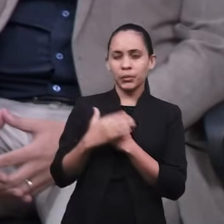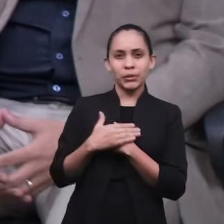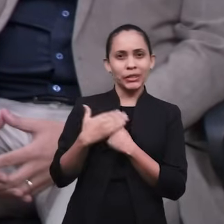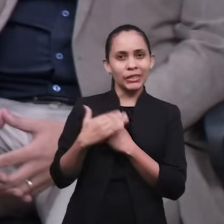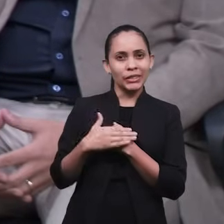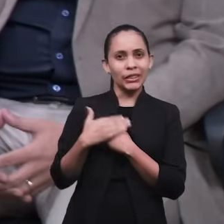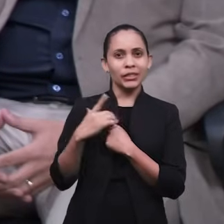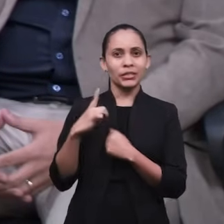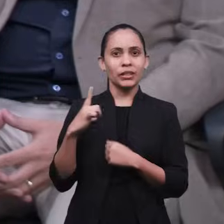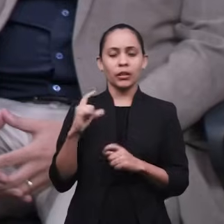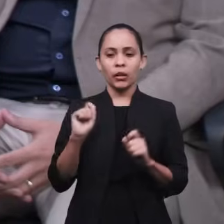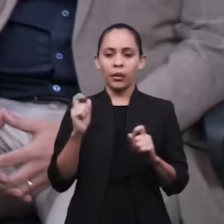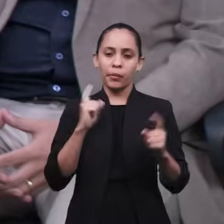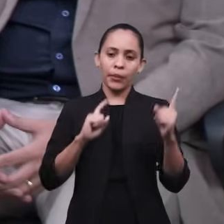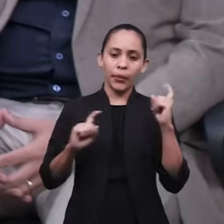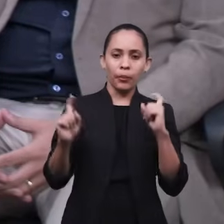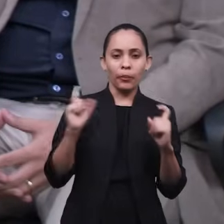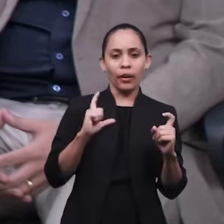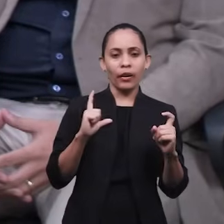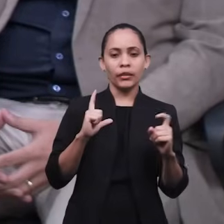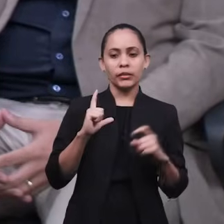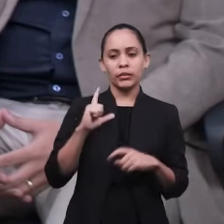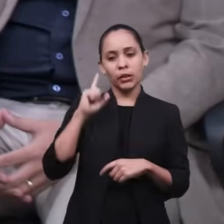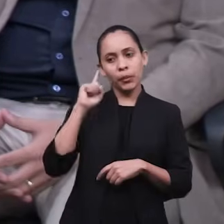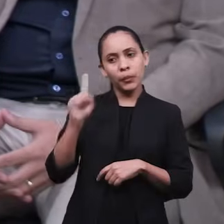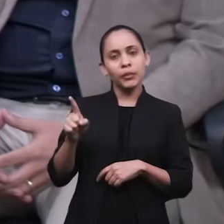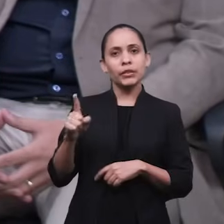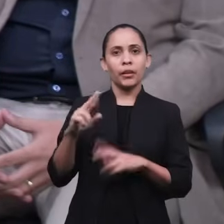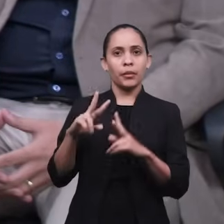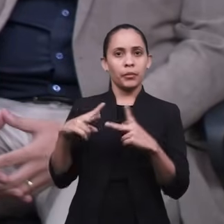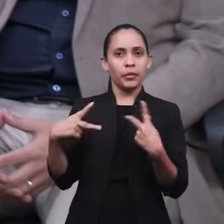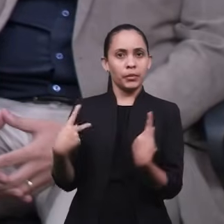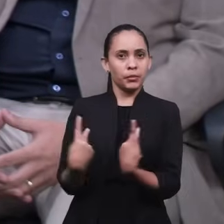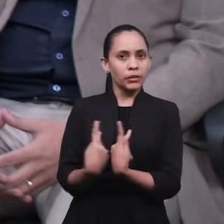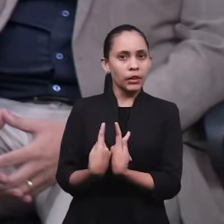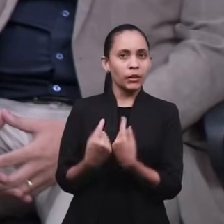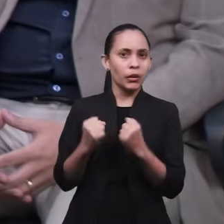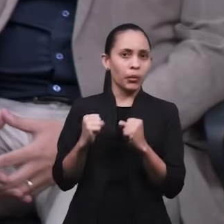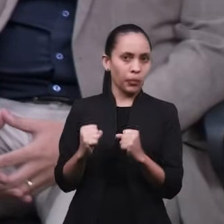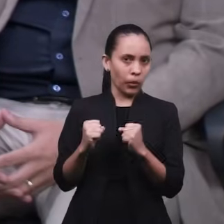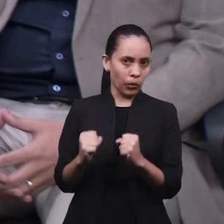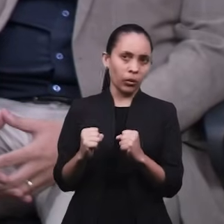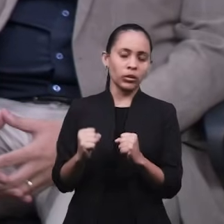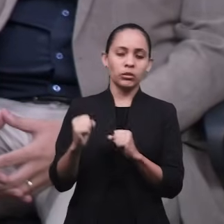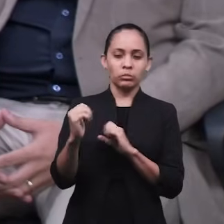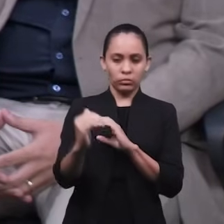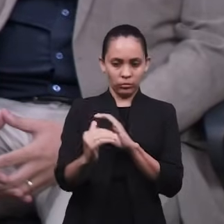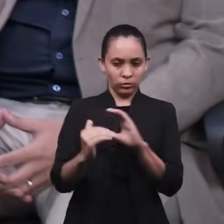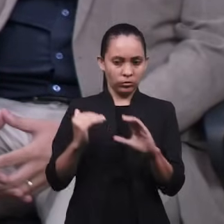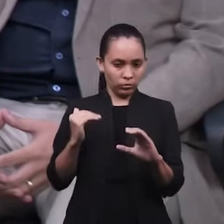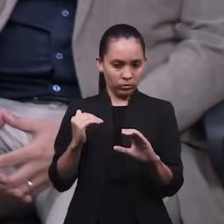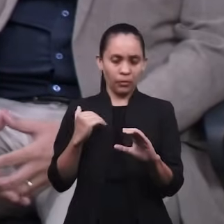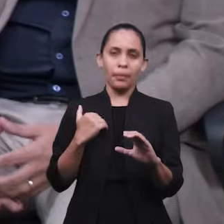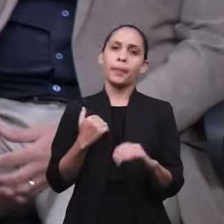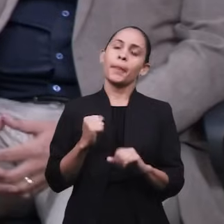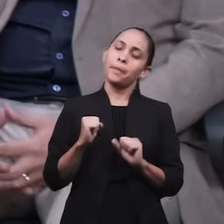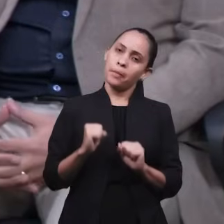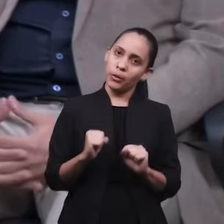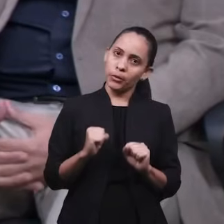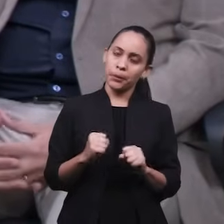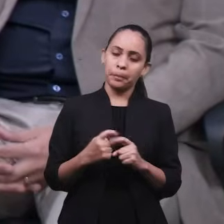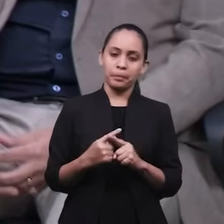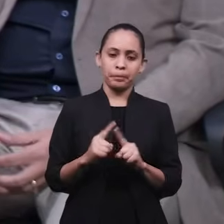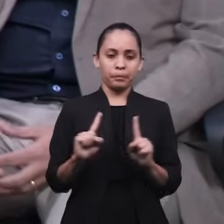zelo, ficam preocupados, né, querem mandar para o presbitério, que pode ser enviado, né, não há nenhum empecilho